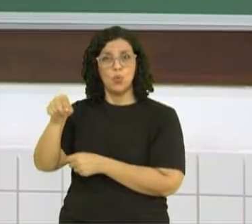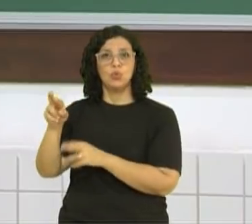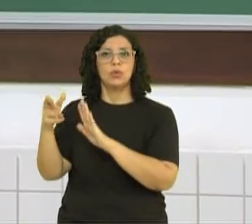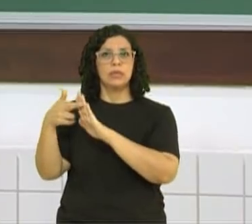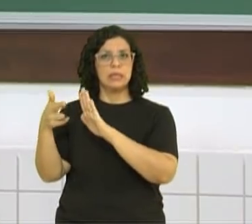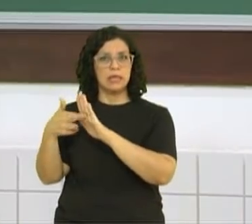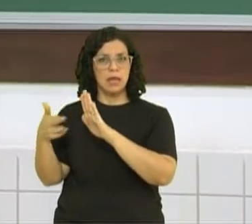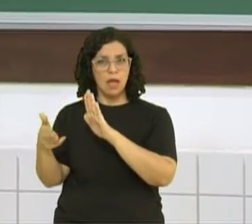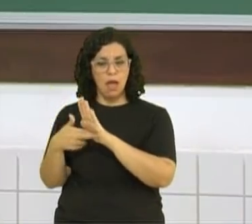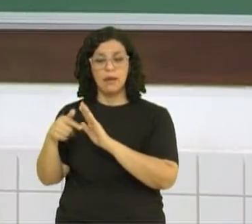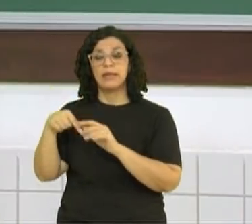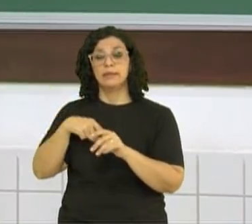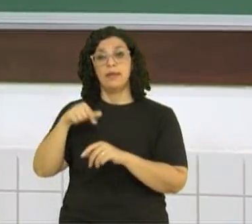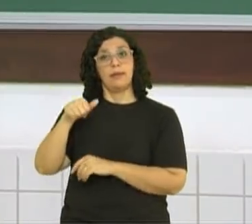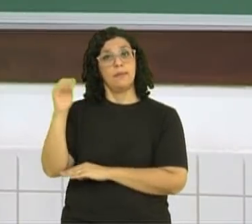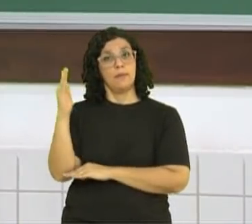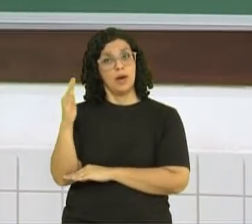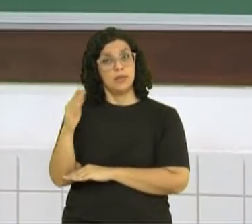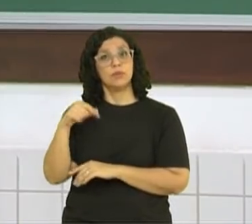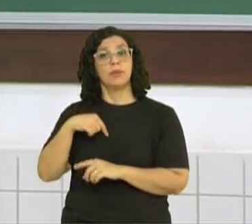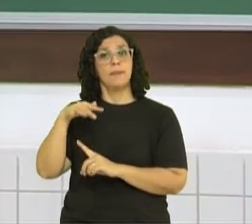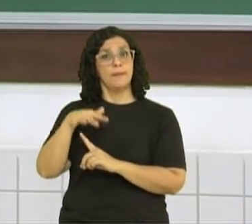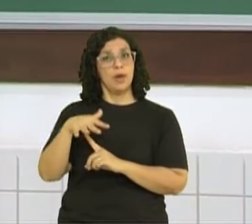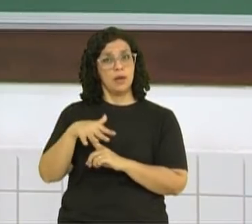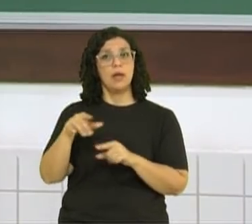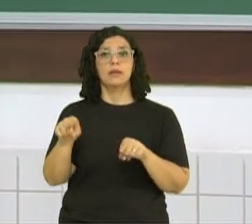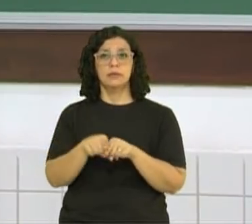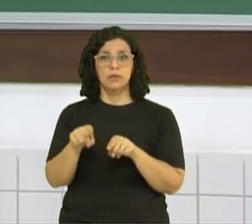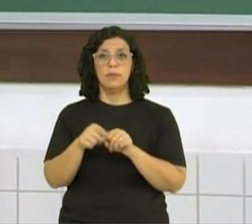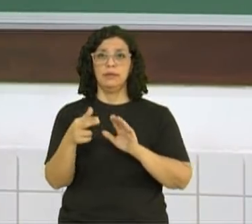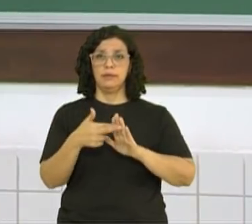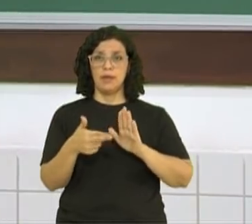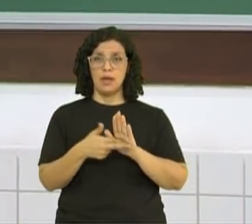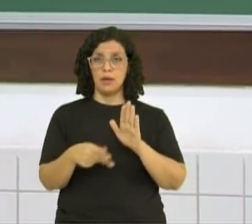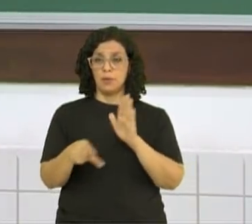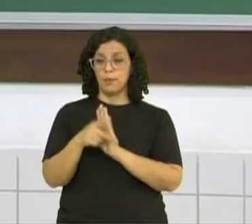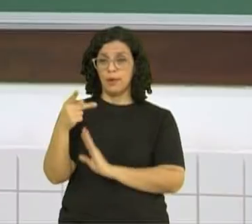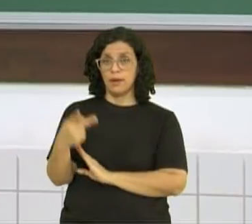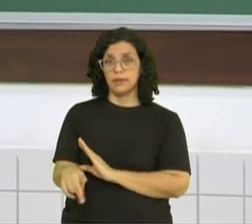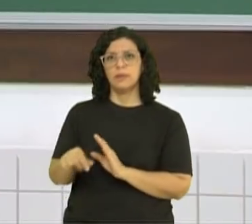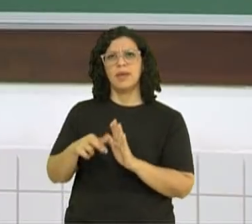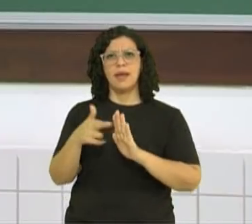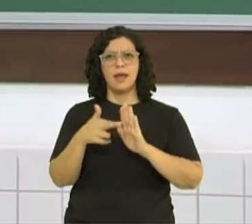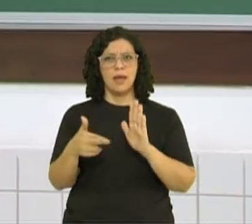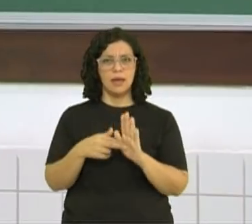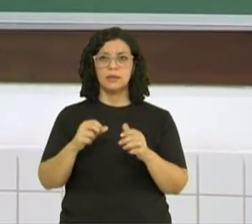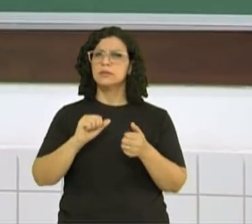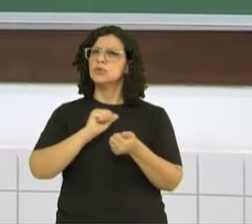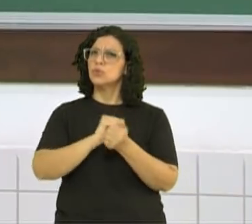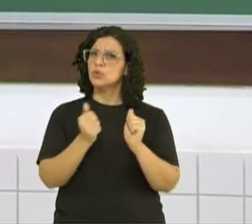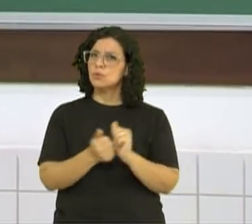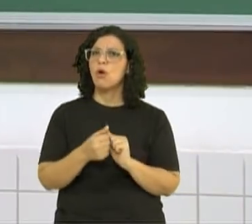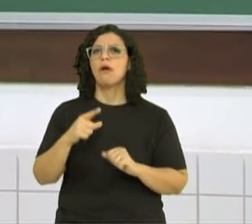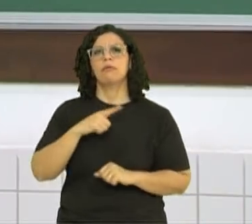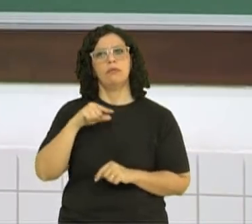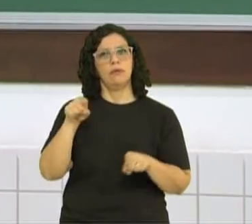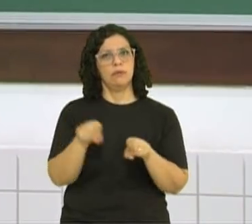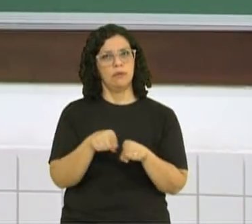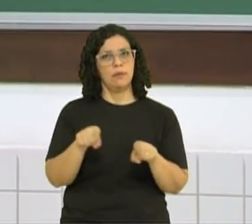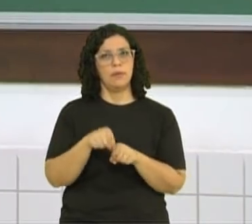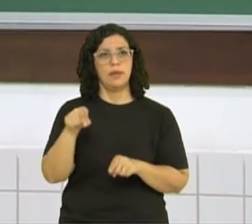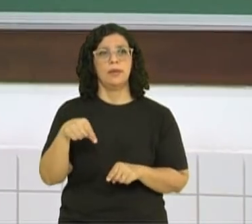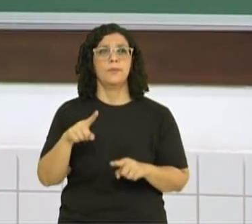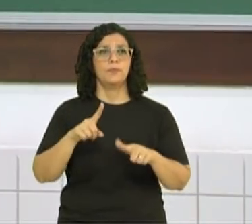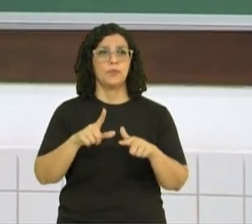existir uma entidade no Brasil e aqui no Paraná, onde nós estamos, também existe uma entidade que regulamenta essa modalidade aqui no Paraná, né?